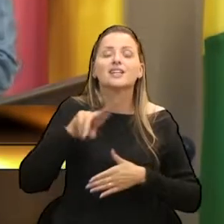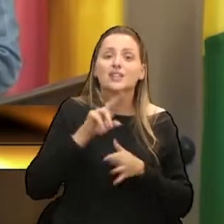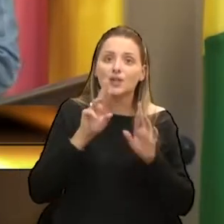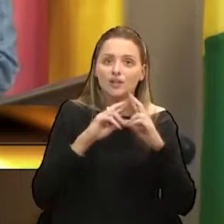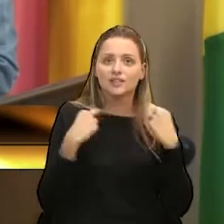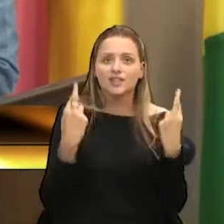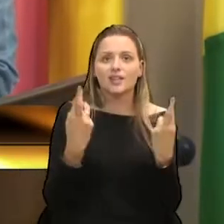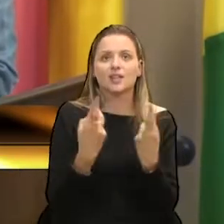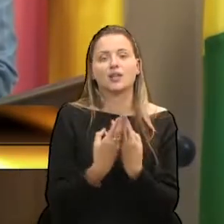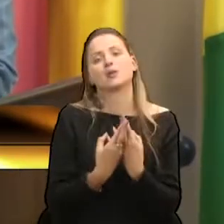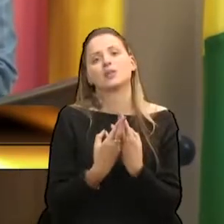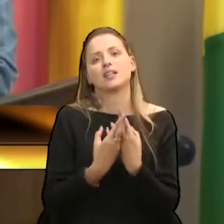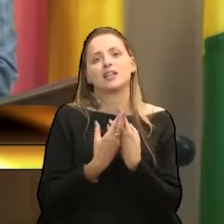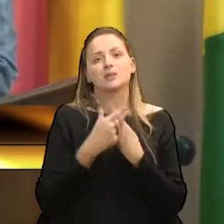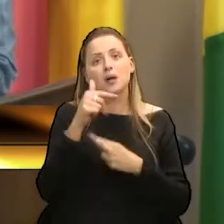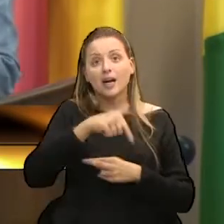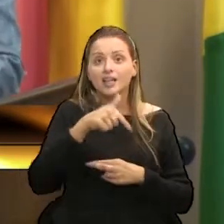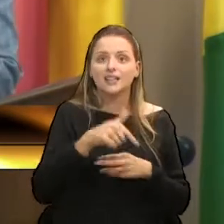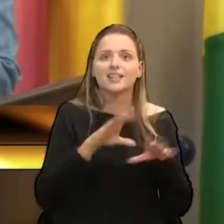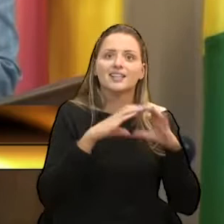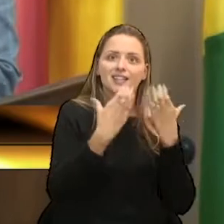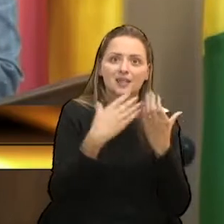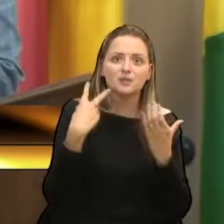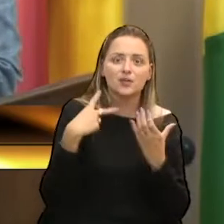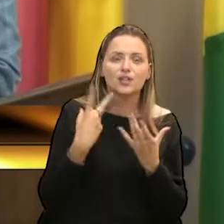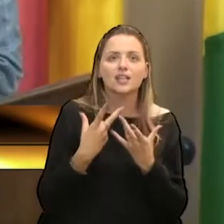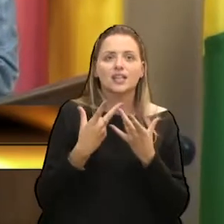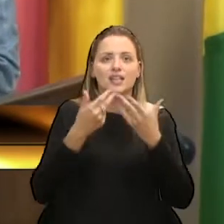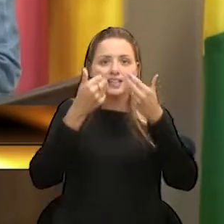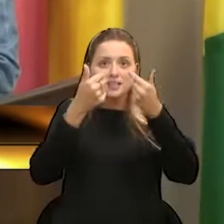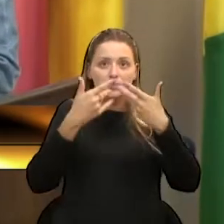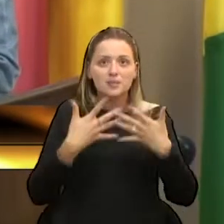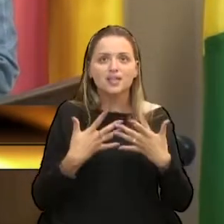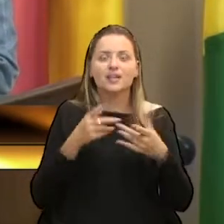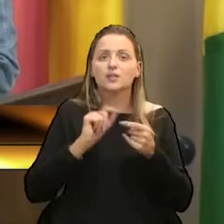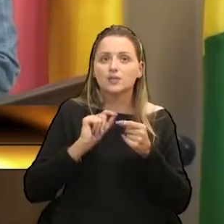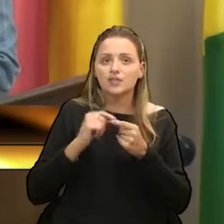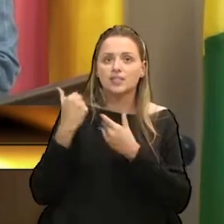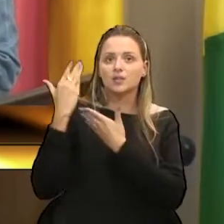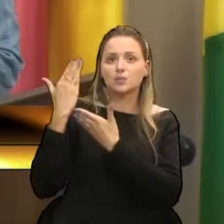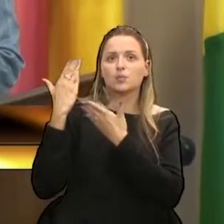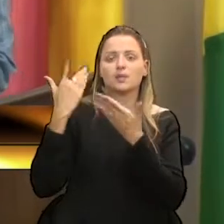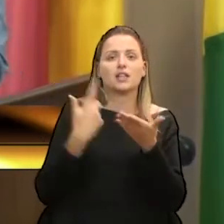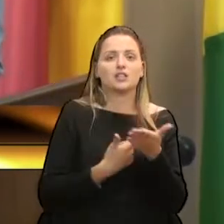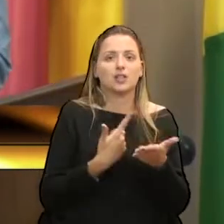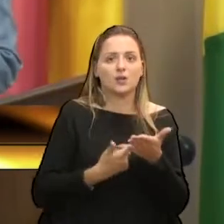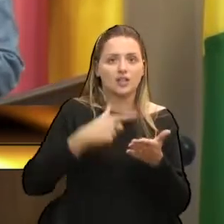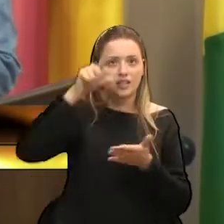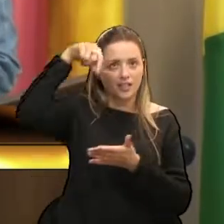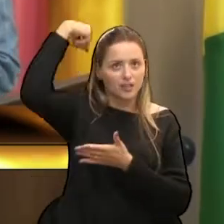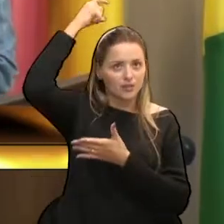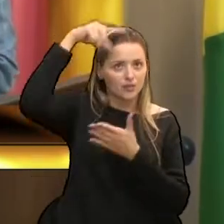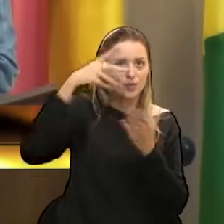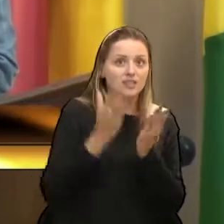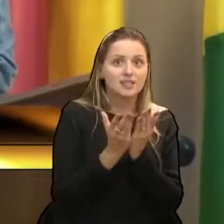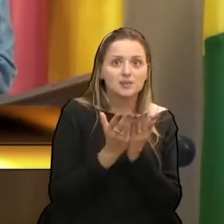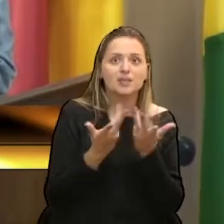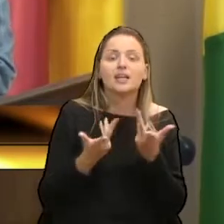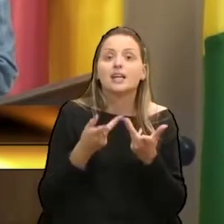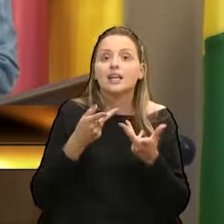reunido numa casa como essa, falando, prestando uma homenagem ao Livro dos Espíritos e podendo falar